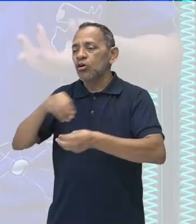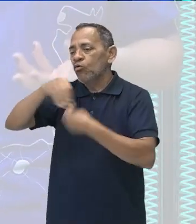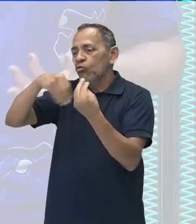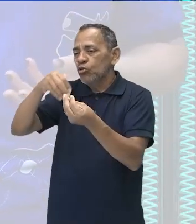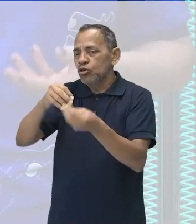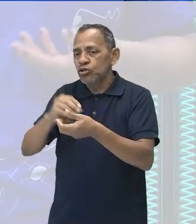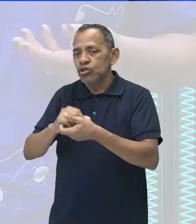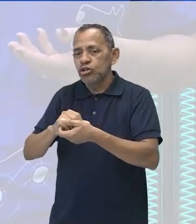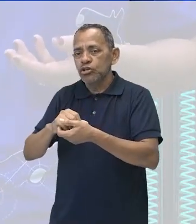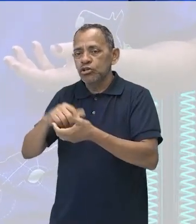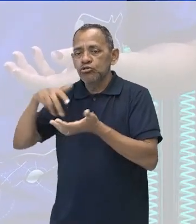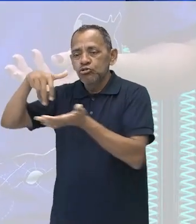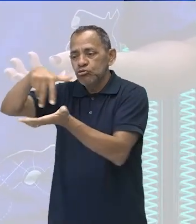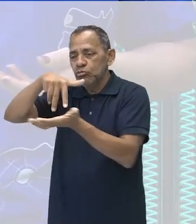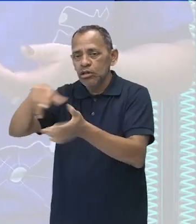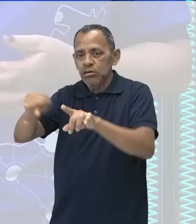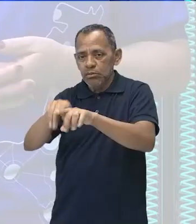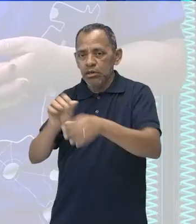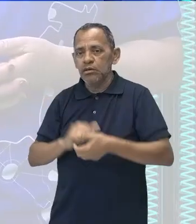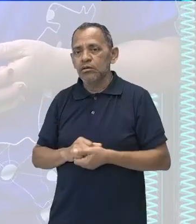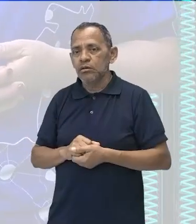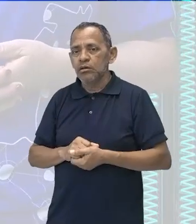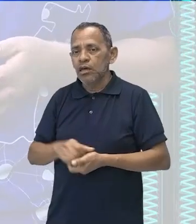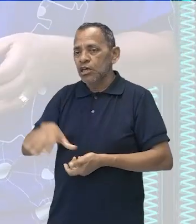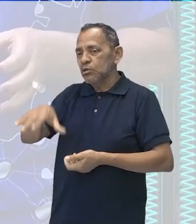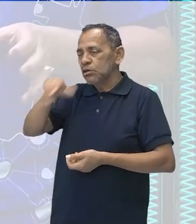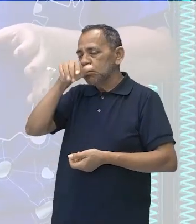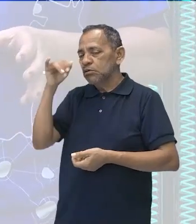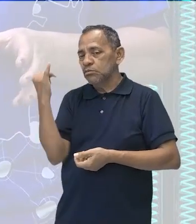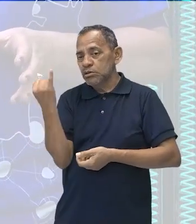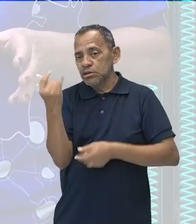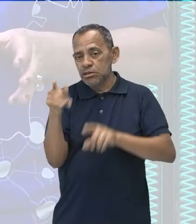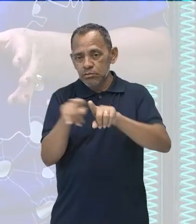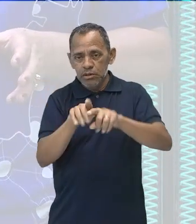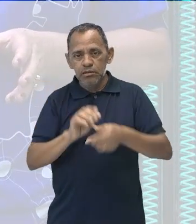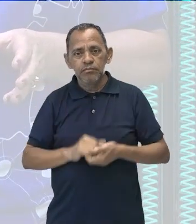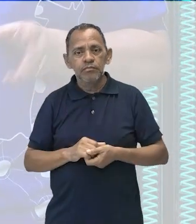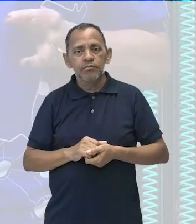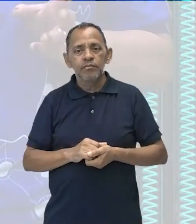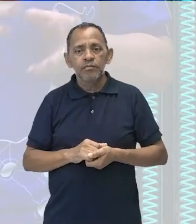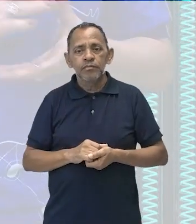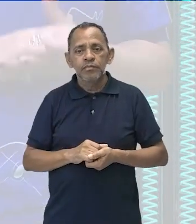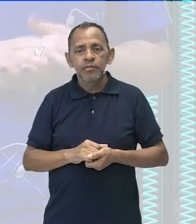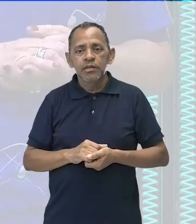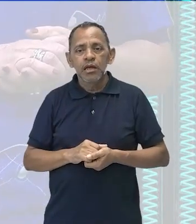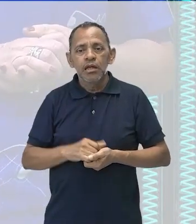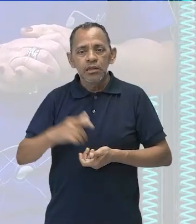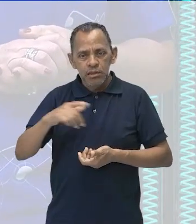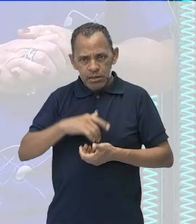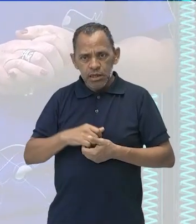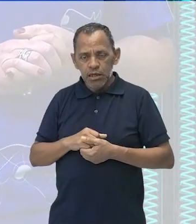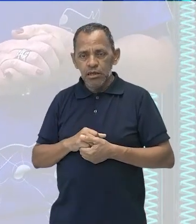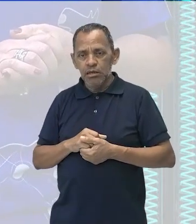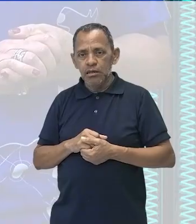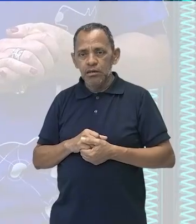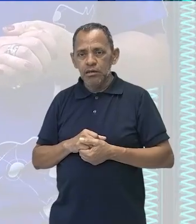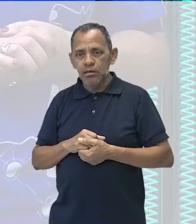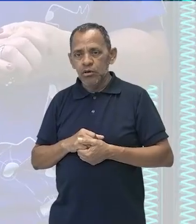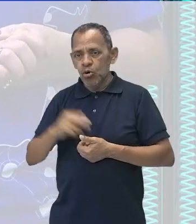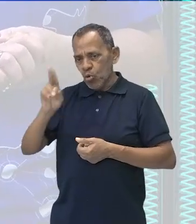da respiração também é muito importante. Acontece a improvisação no balé